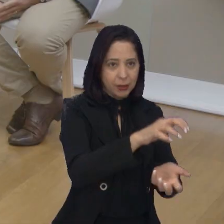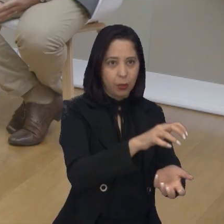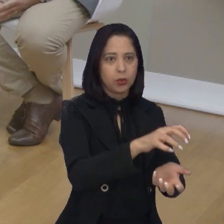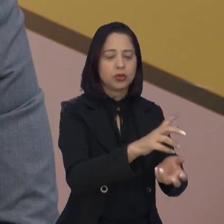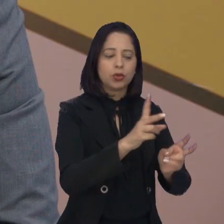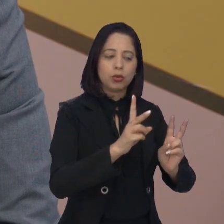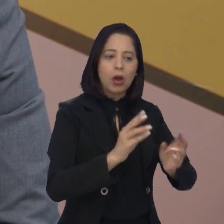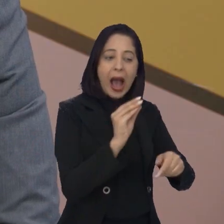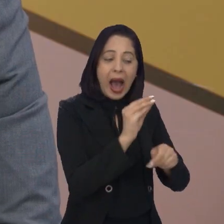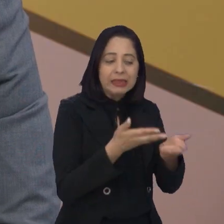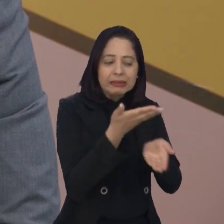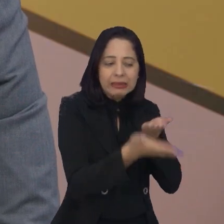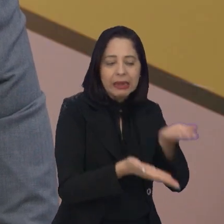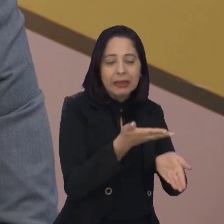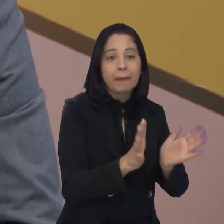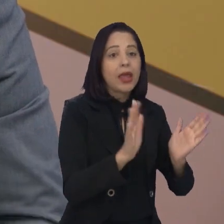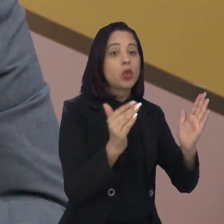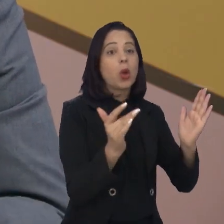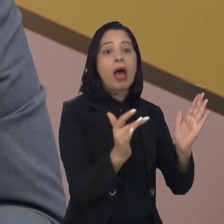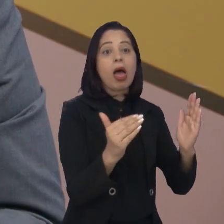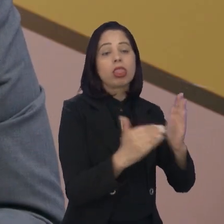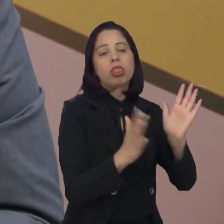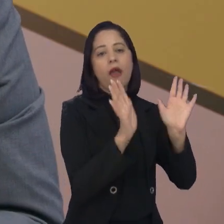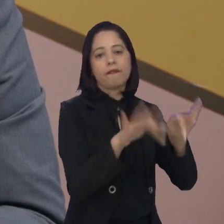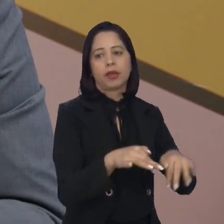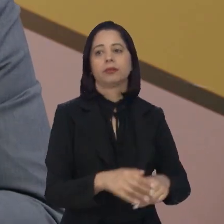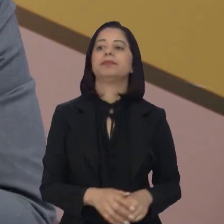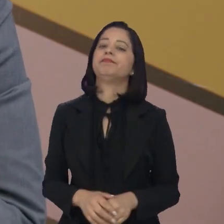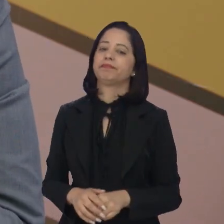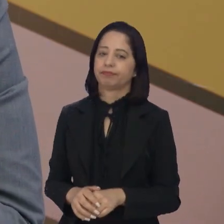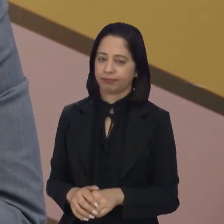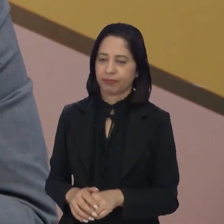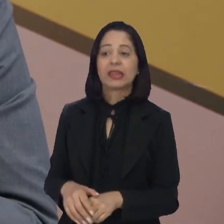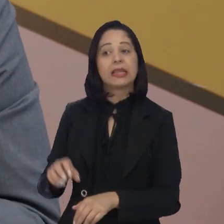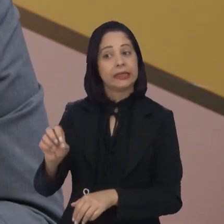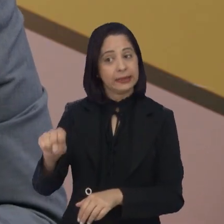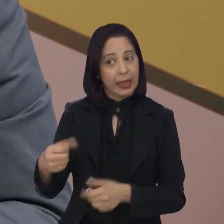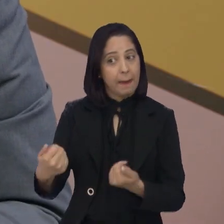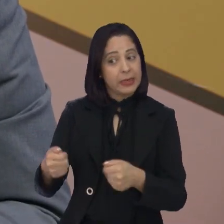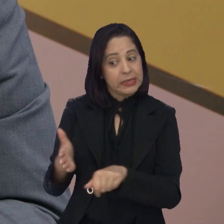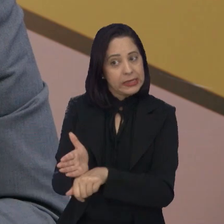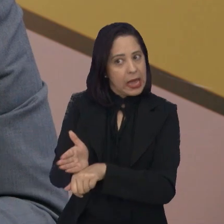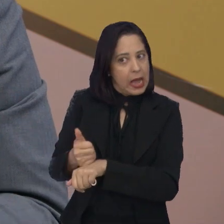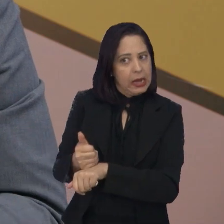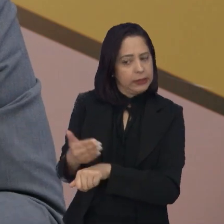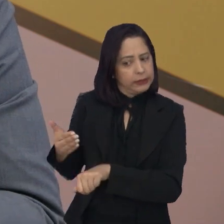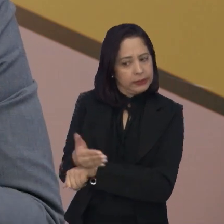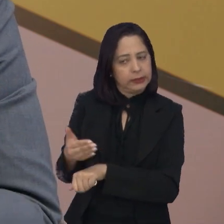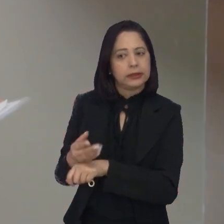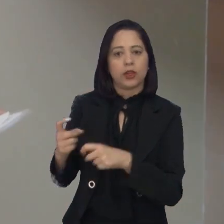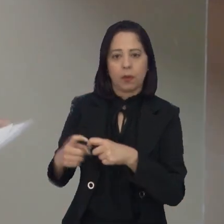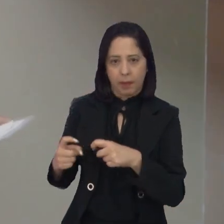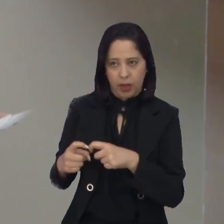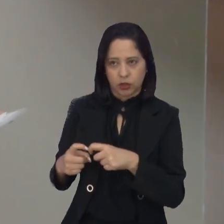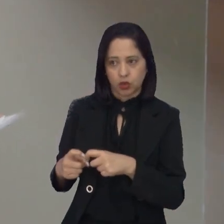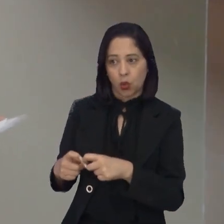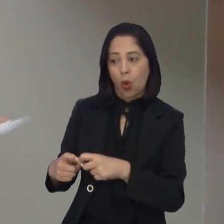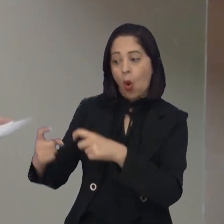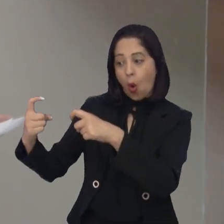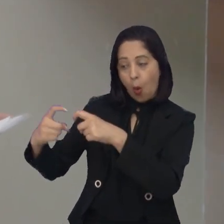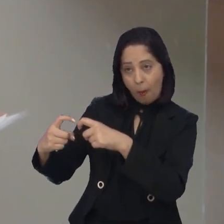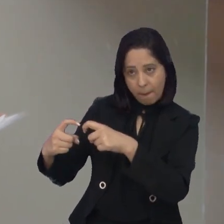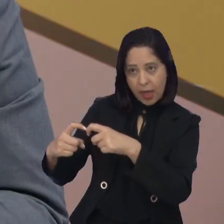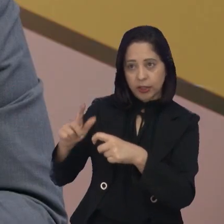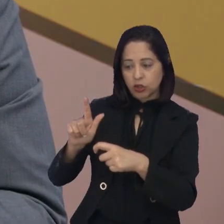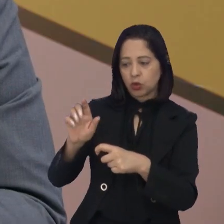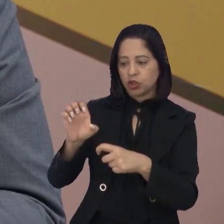vida. Gisele, eu sempre falo que quanto antes melhor, porque vai ser um médico que vai te acompanhar, né? O geriatra tem a formação de clínico